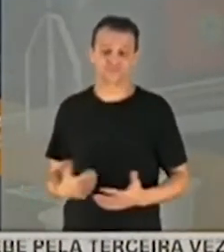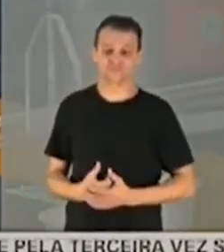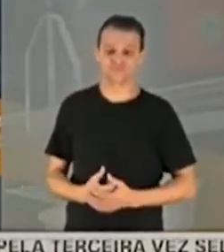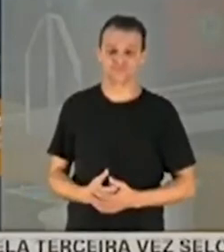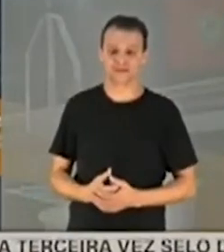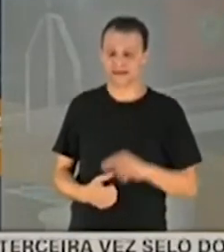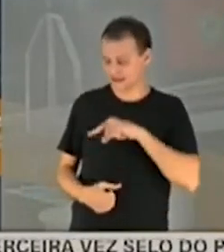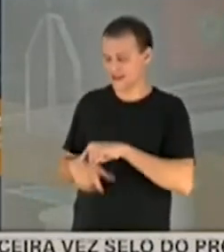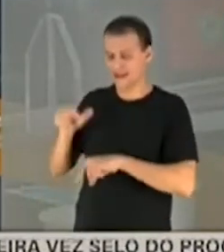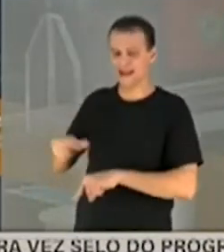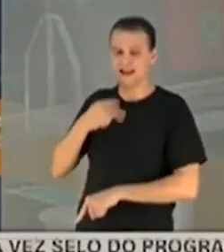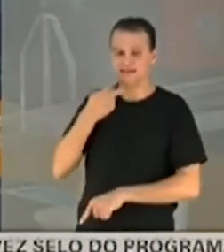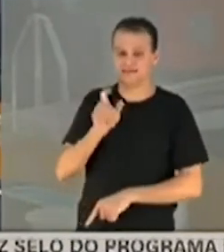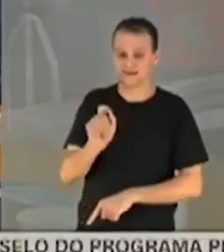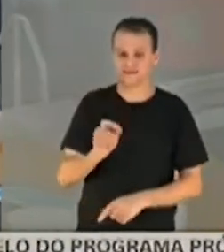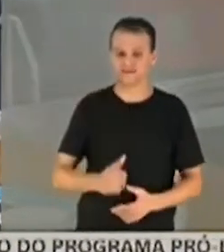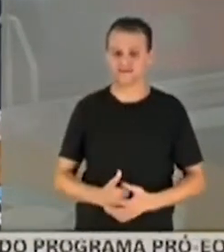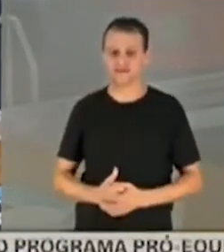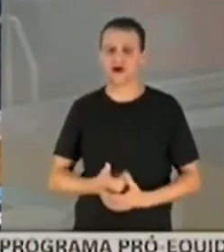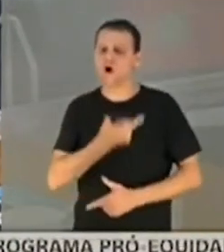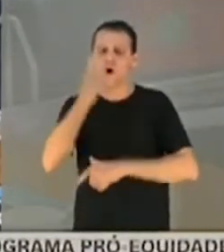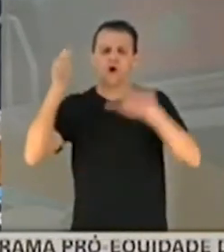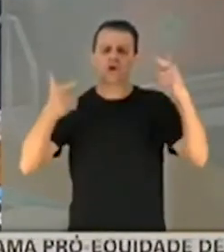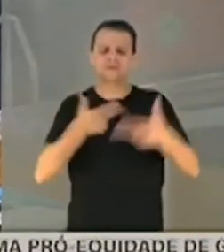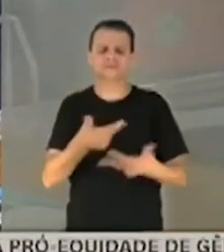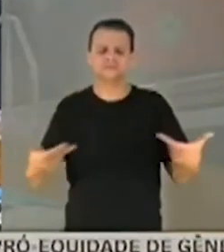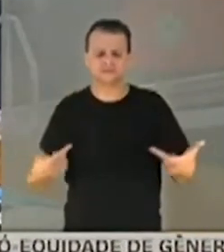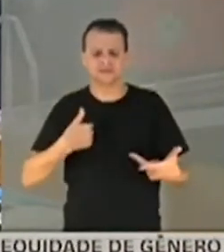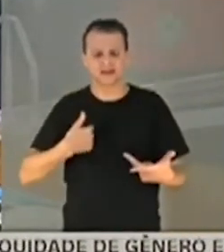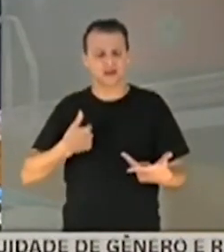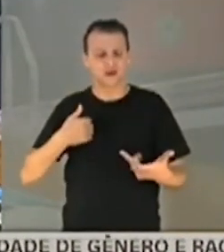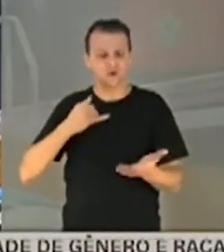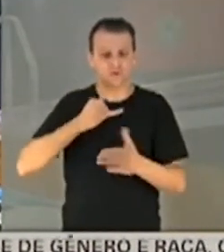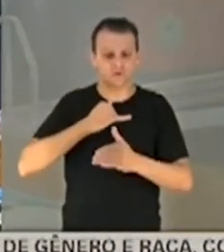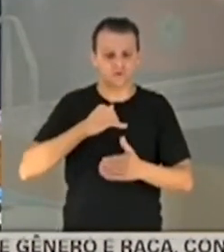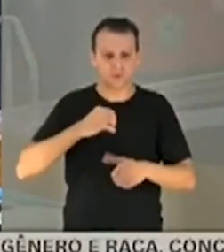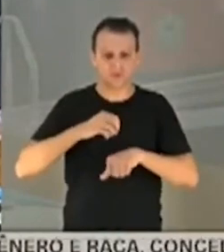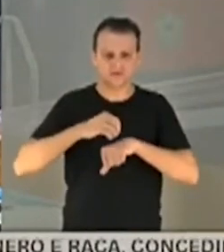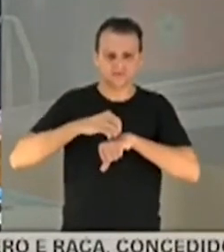Ele está falando, inclusive, de outras coisas aqui. Eu vou passar os twitters para vocês.